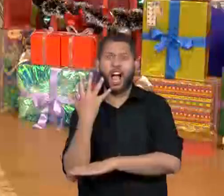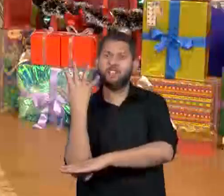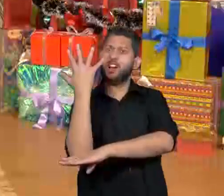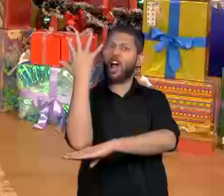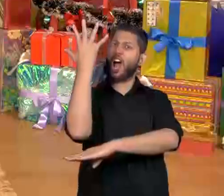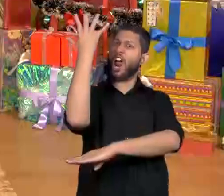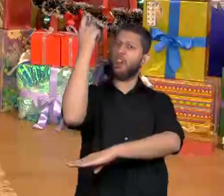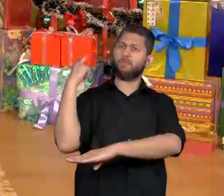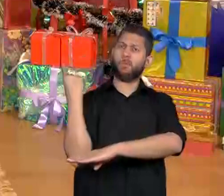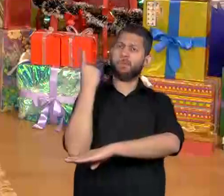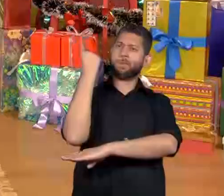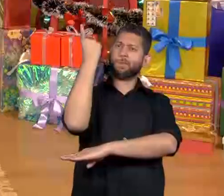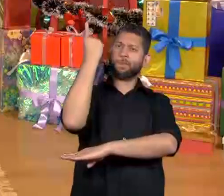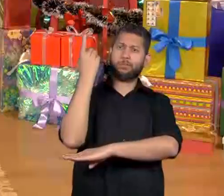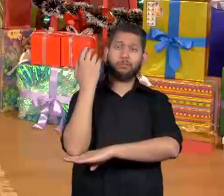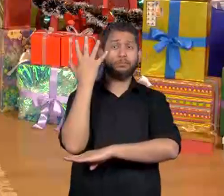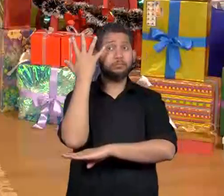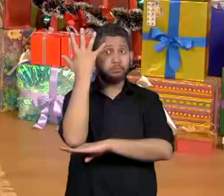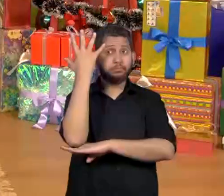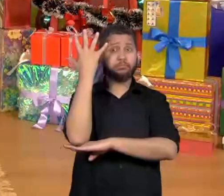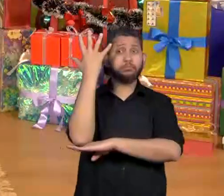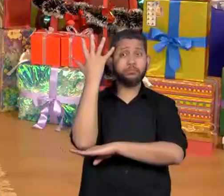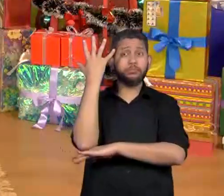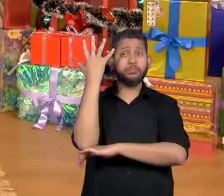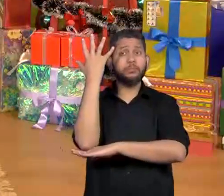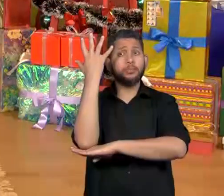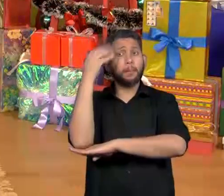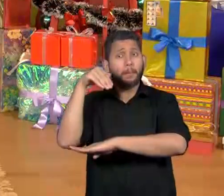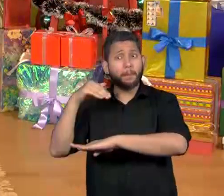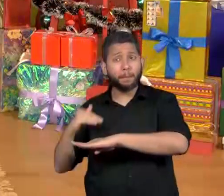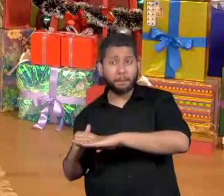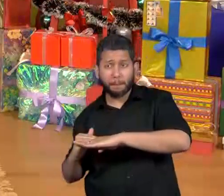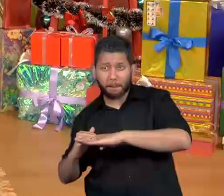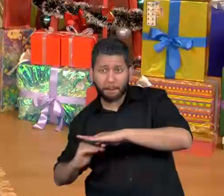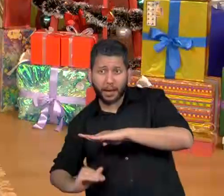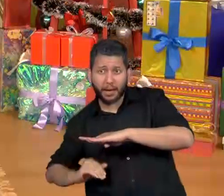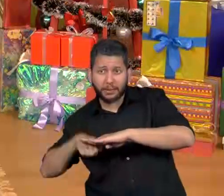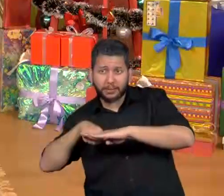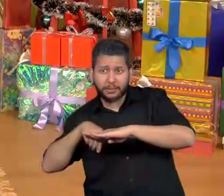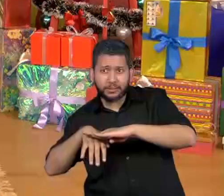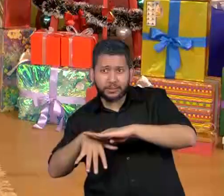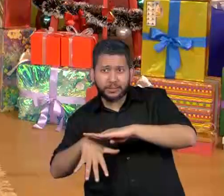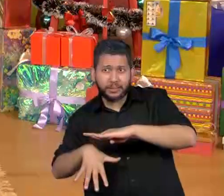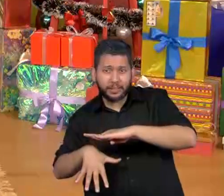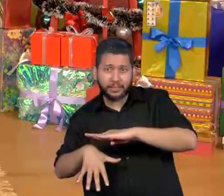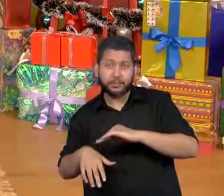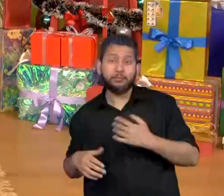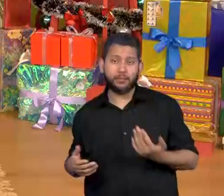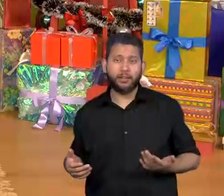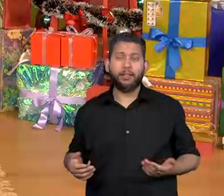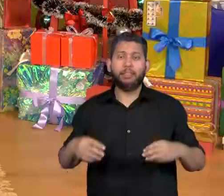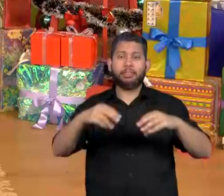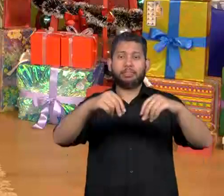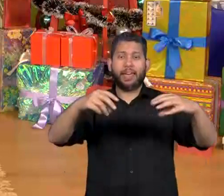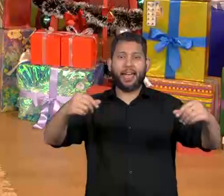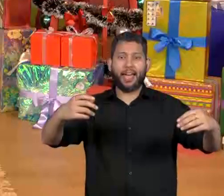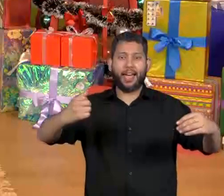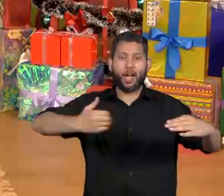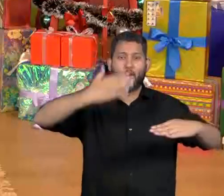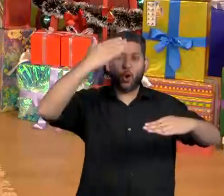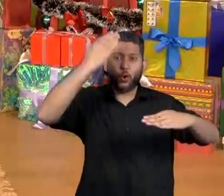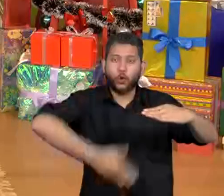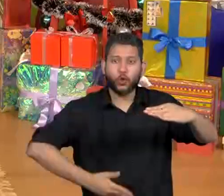as raízes estão ali submersas, não é? No solo. Exato. E elas apareceram porque houve mesmo um recorte, senão nós não